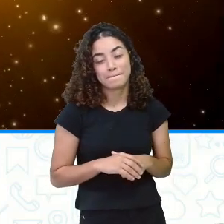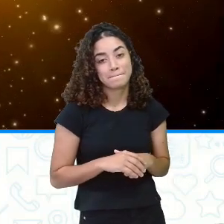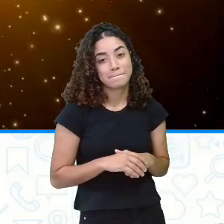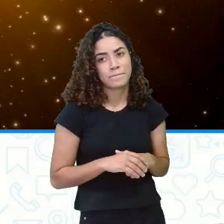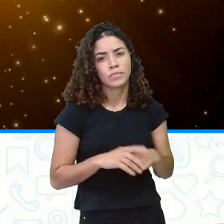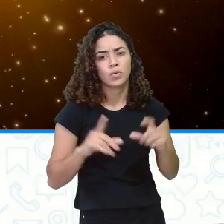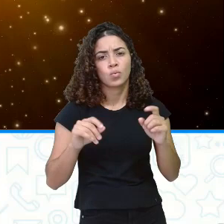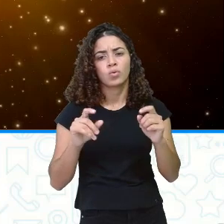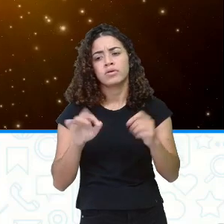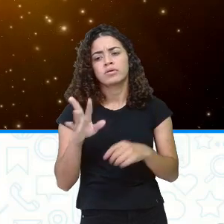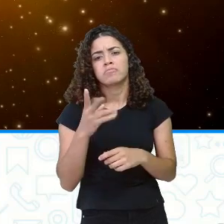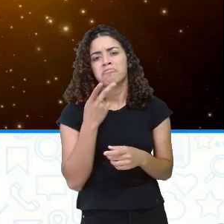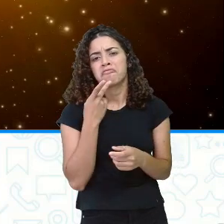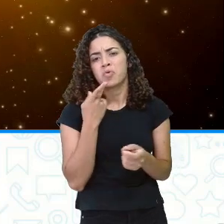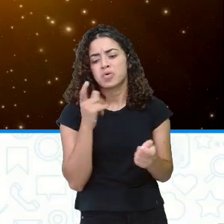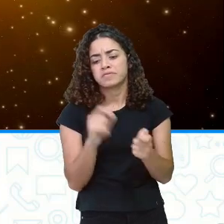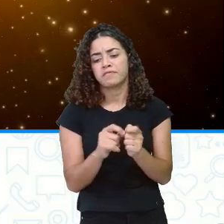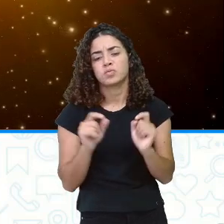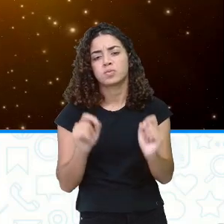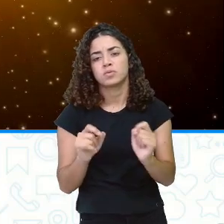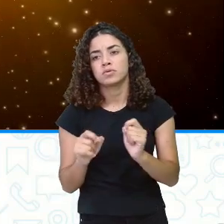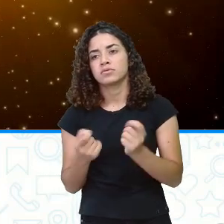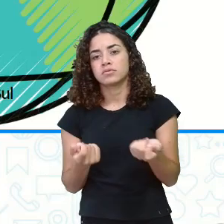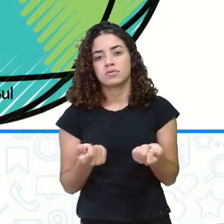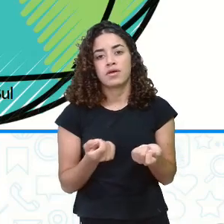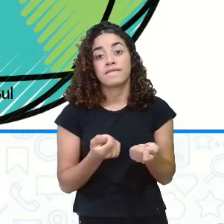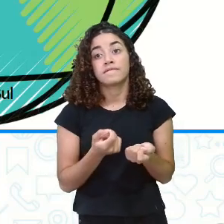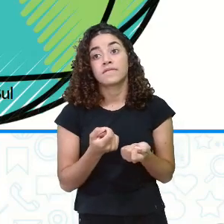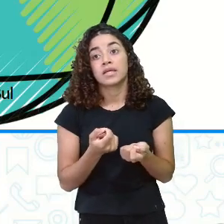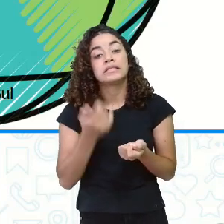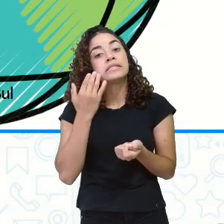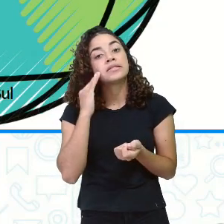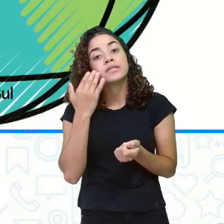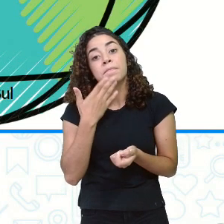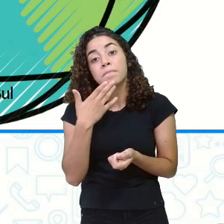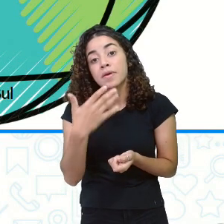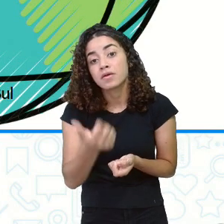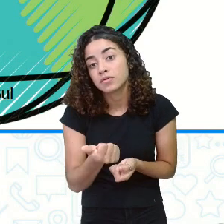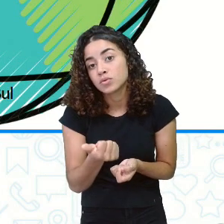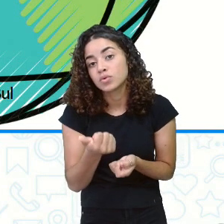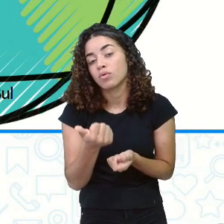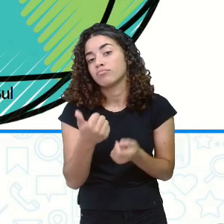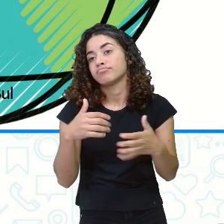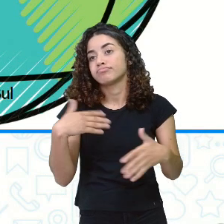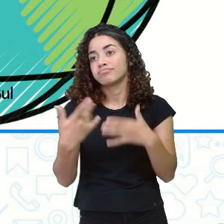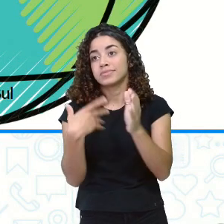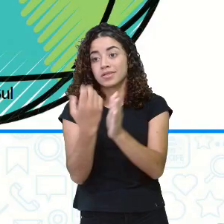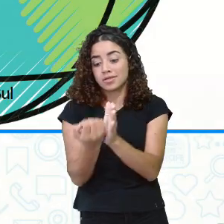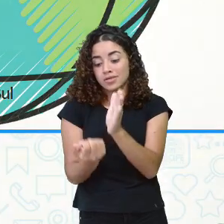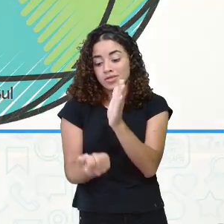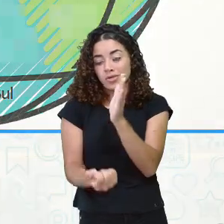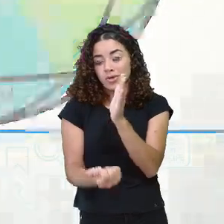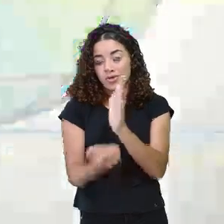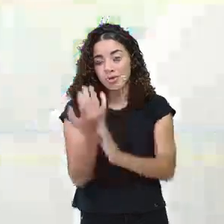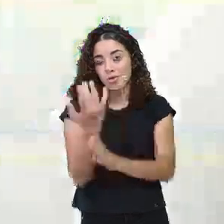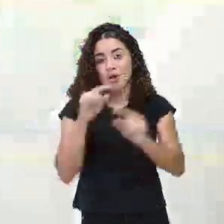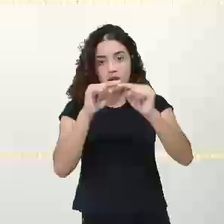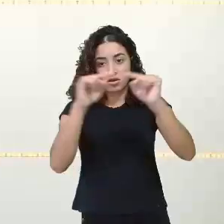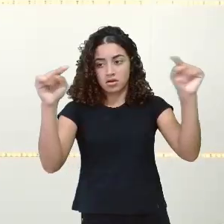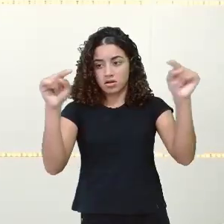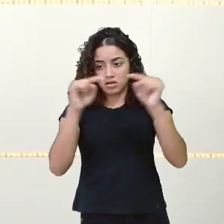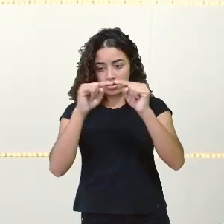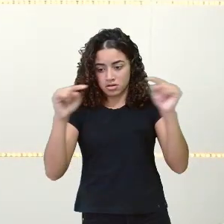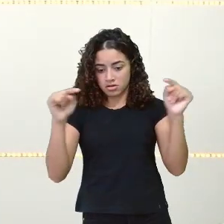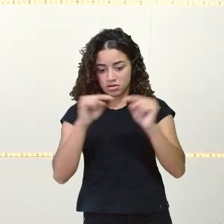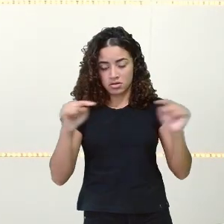E o que foi que eles fizeram? Para facilitar o conhecimento, eles simplesmente criaram linhas imaginárias